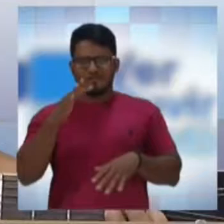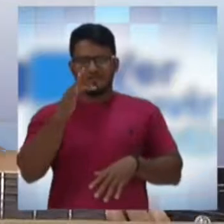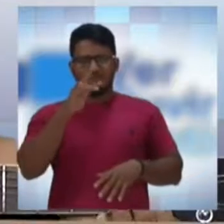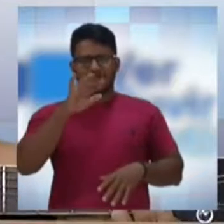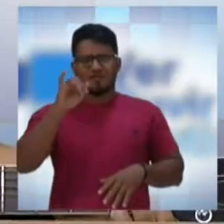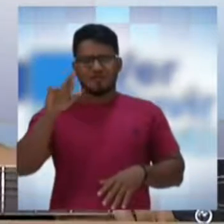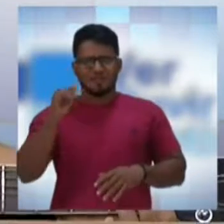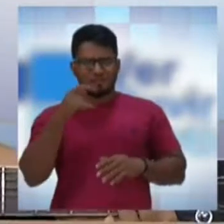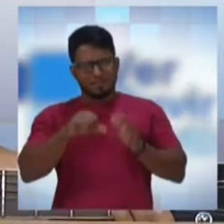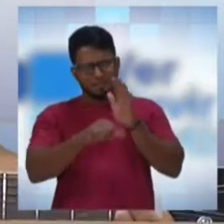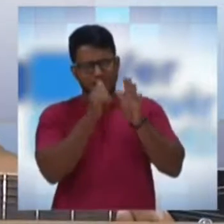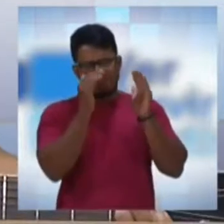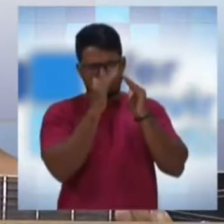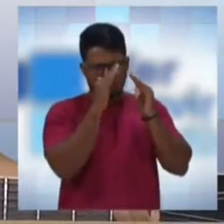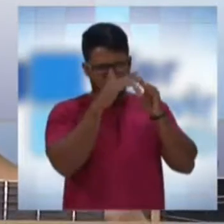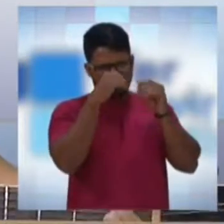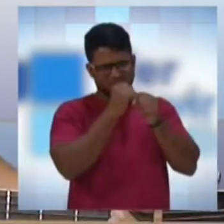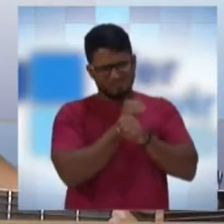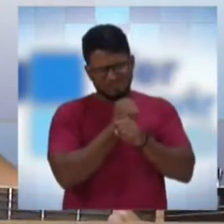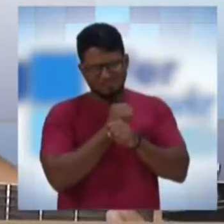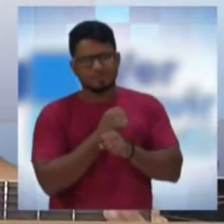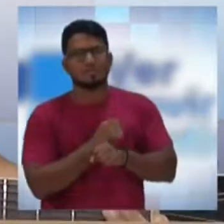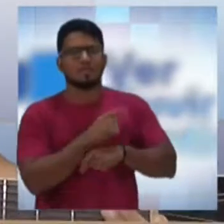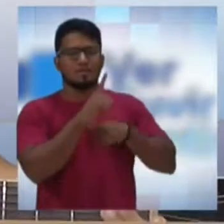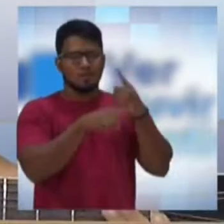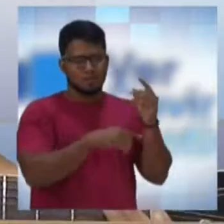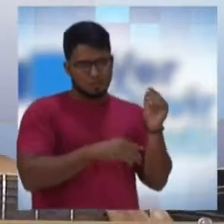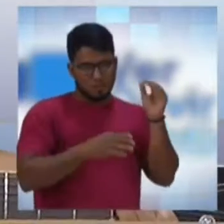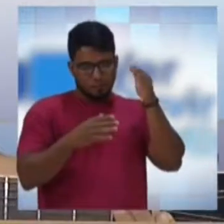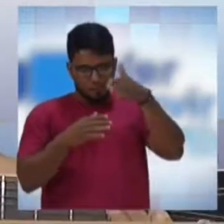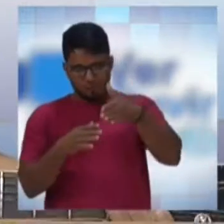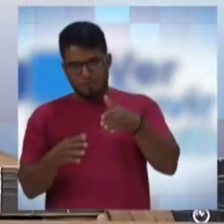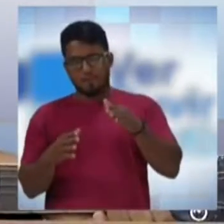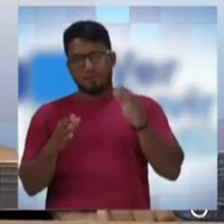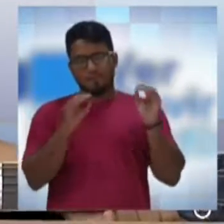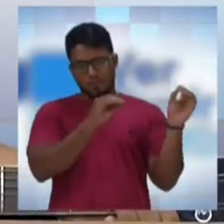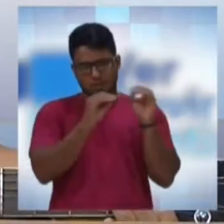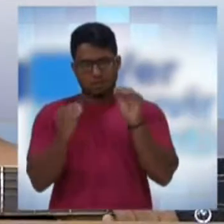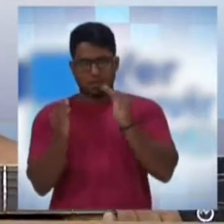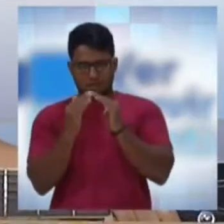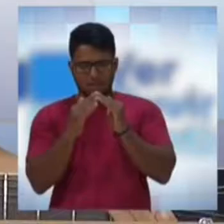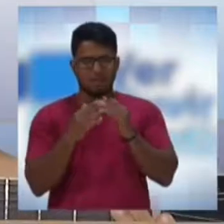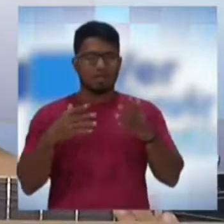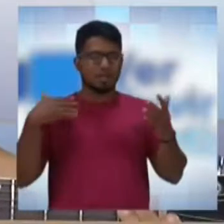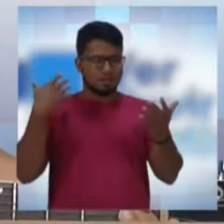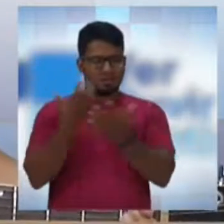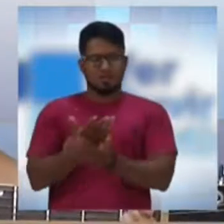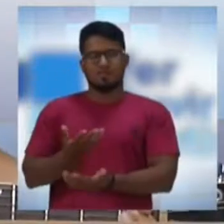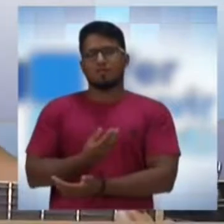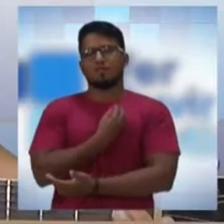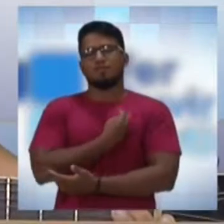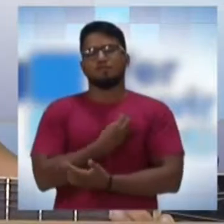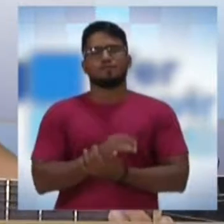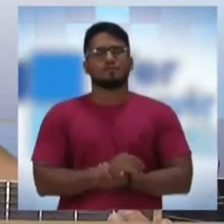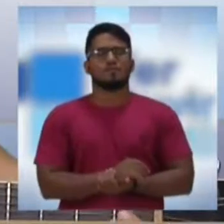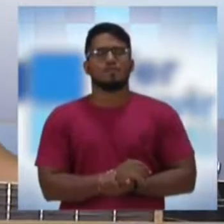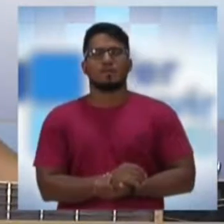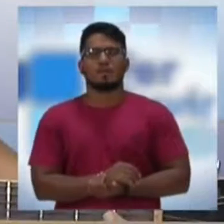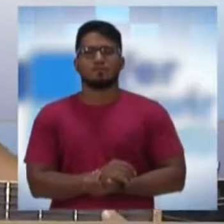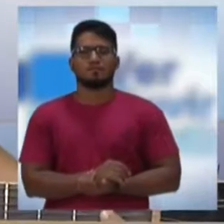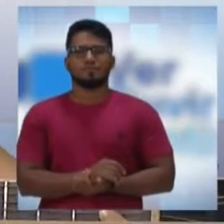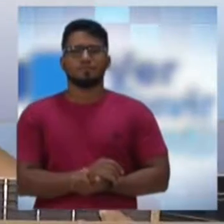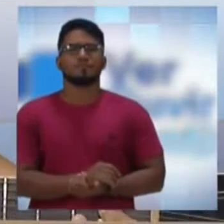a gente se estruturava aqui. E depois fui para essa casa, onde estamos até hoje,